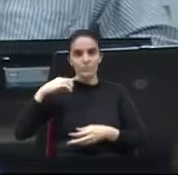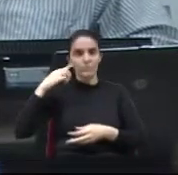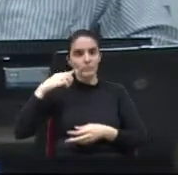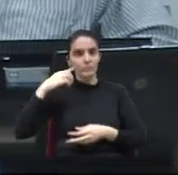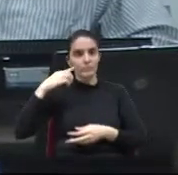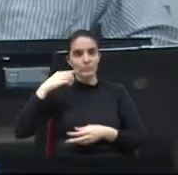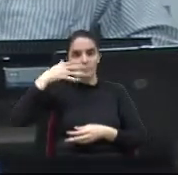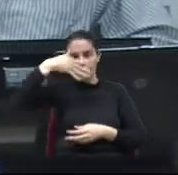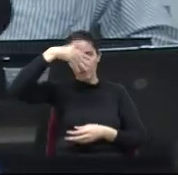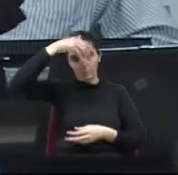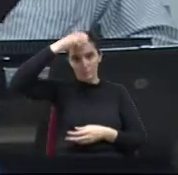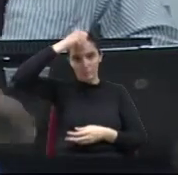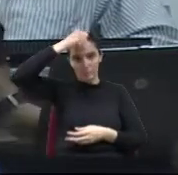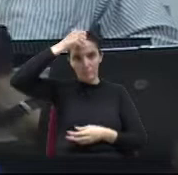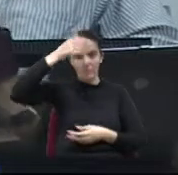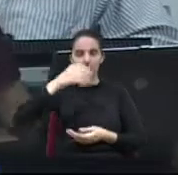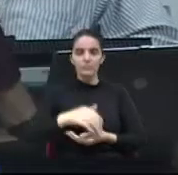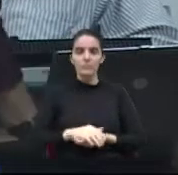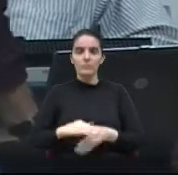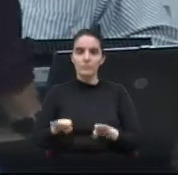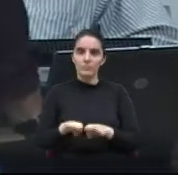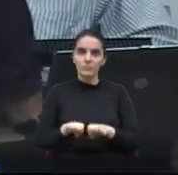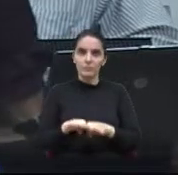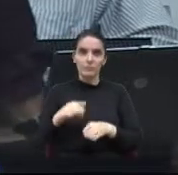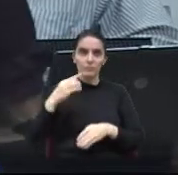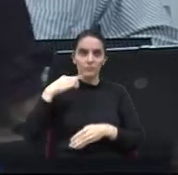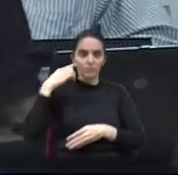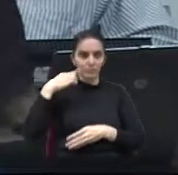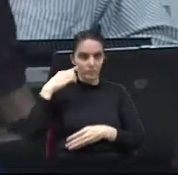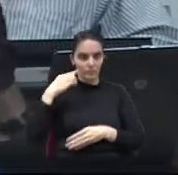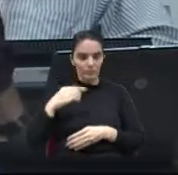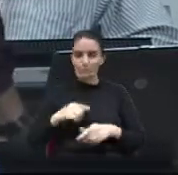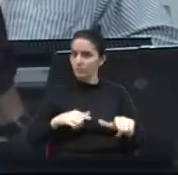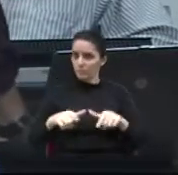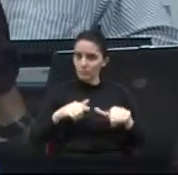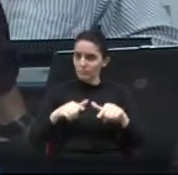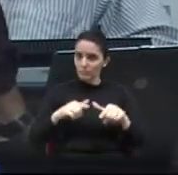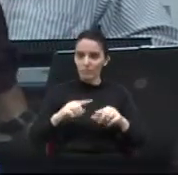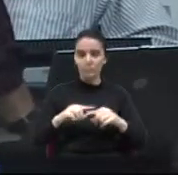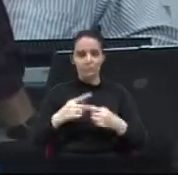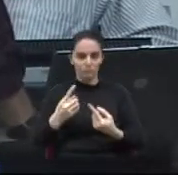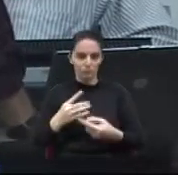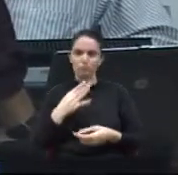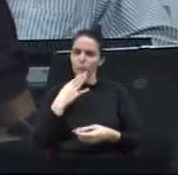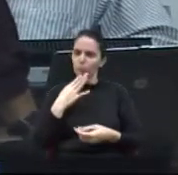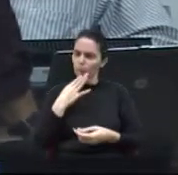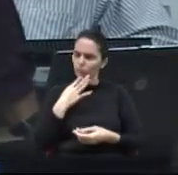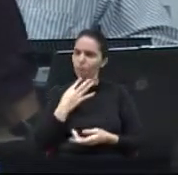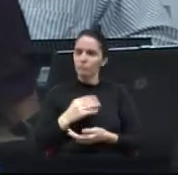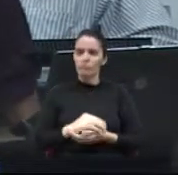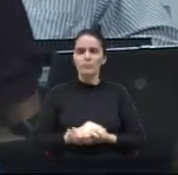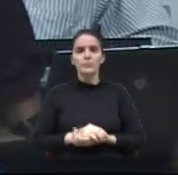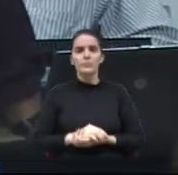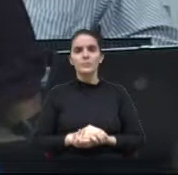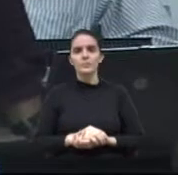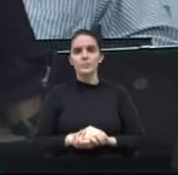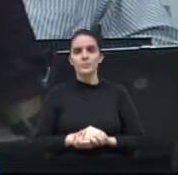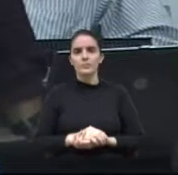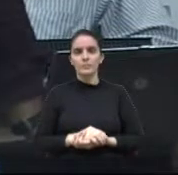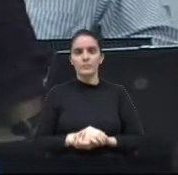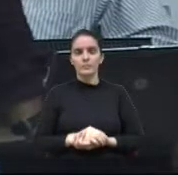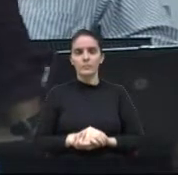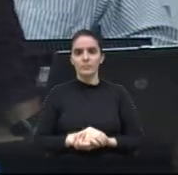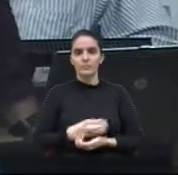Toninho Franco, um grande advogado que não exerce a função, mas tem muito conhecimento e a vida